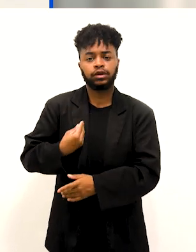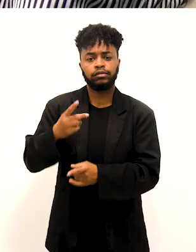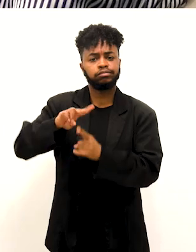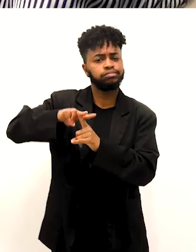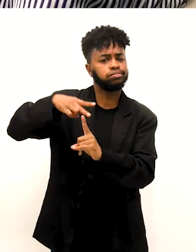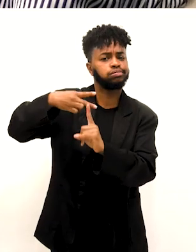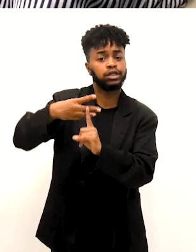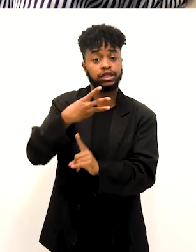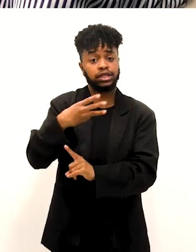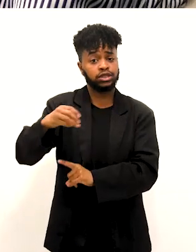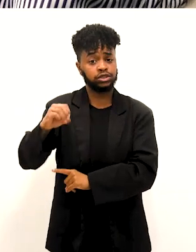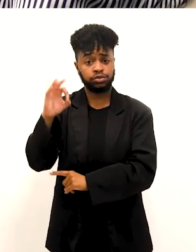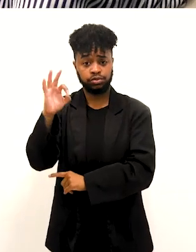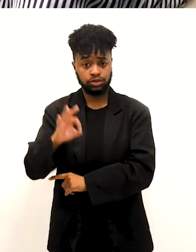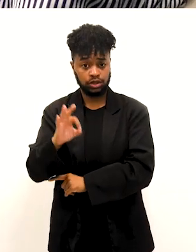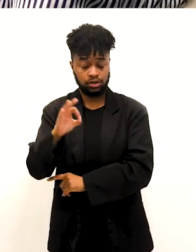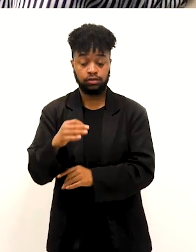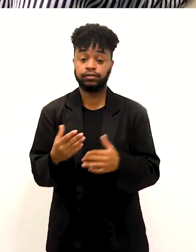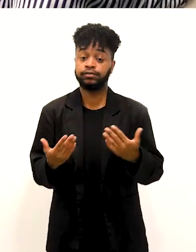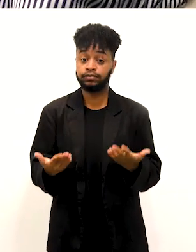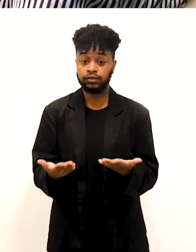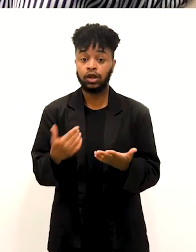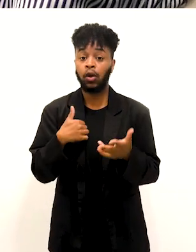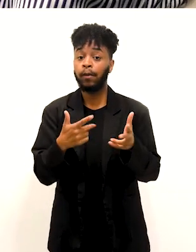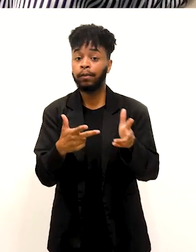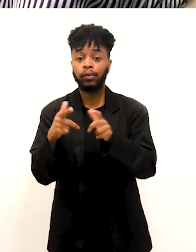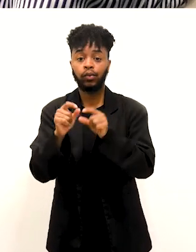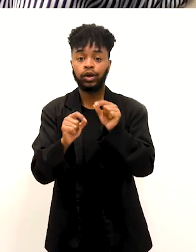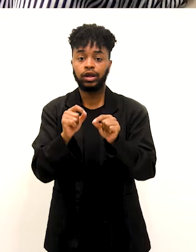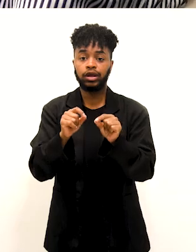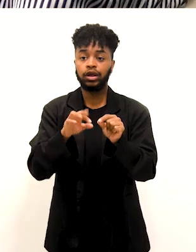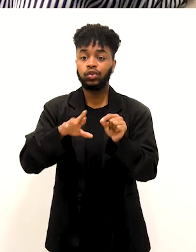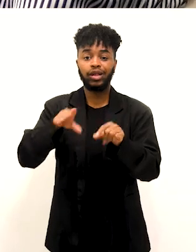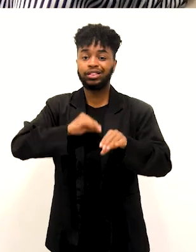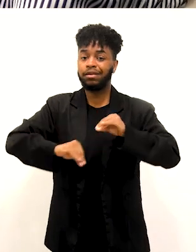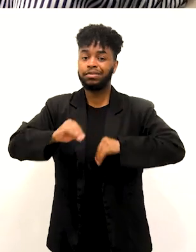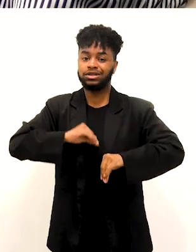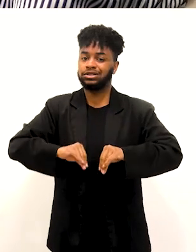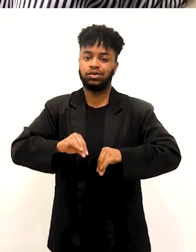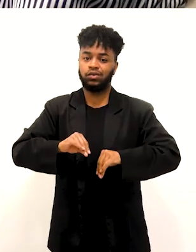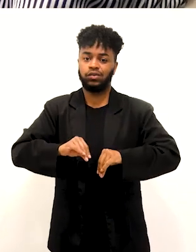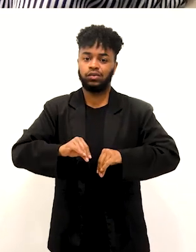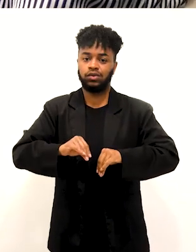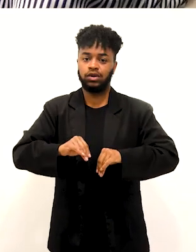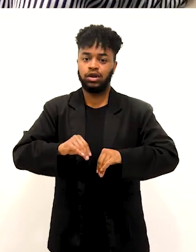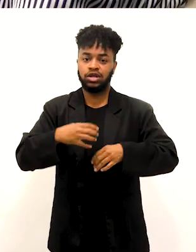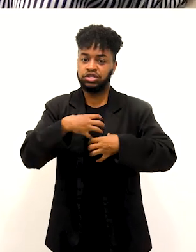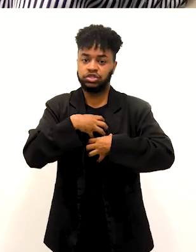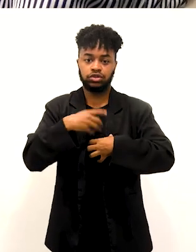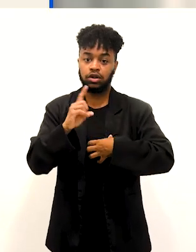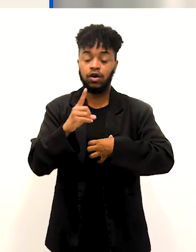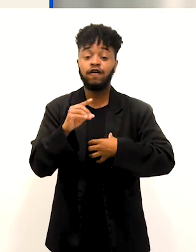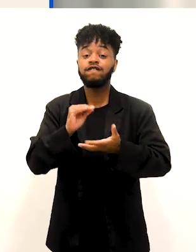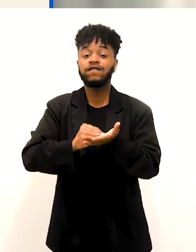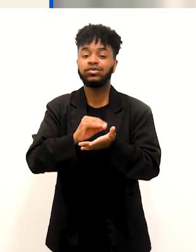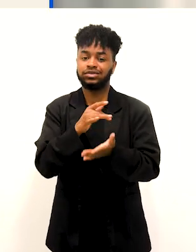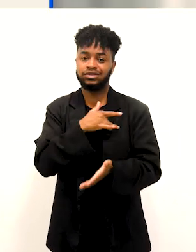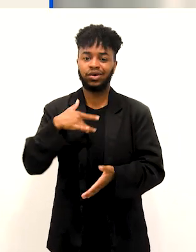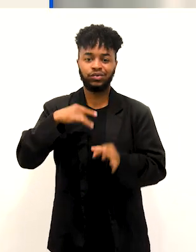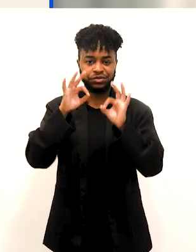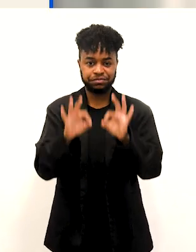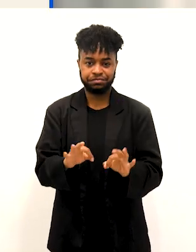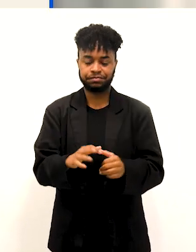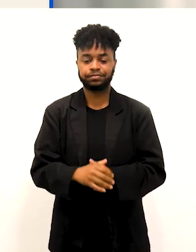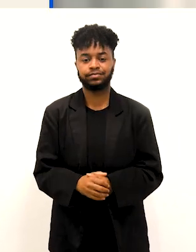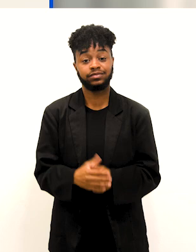subiu 300%. Daí eu comecei a perceber que o que eu tinha não era uma depressão, era uma falta básica de